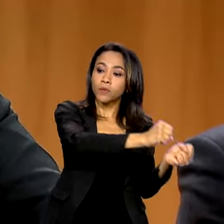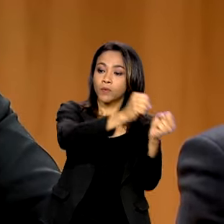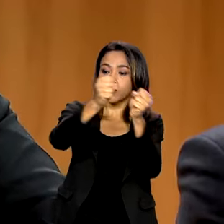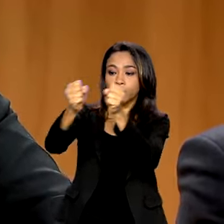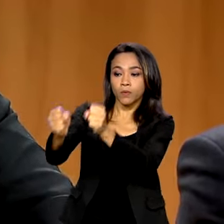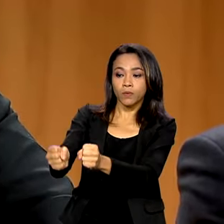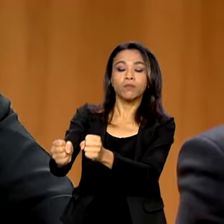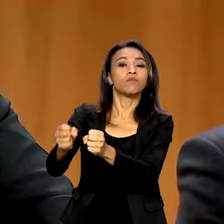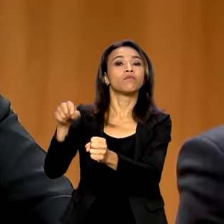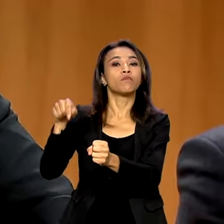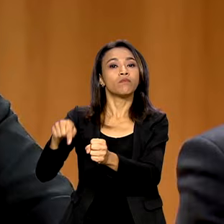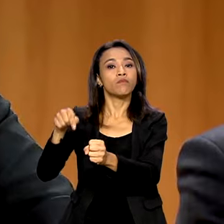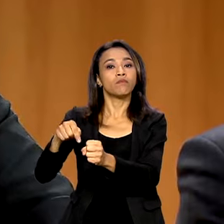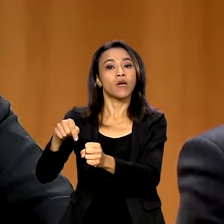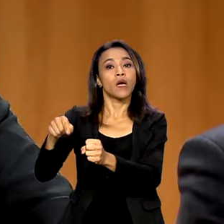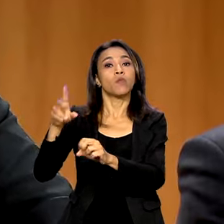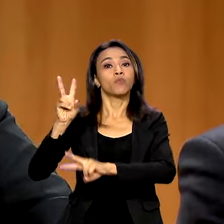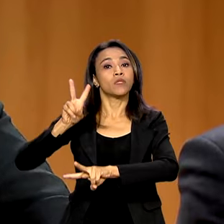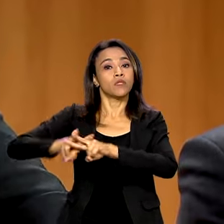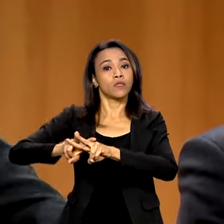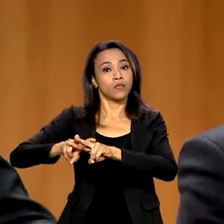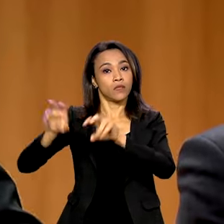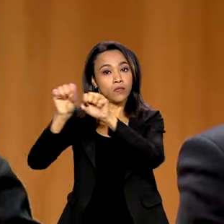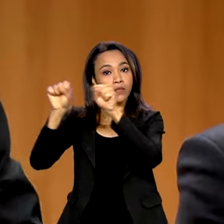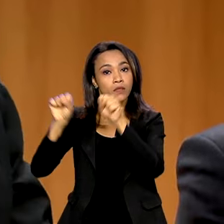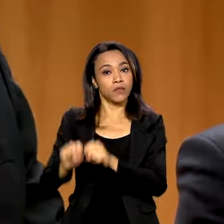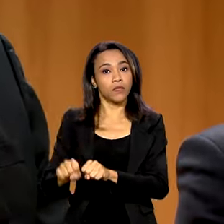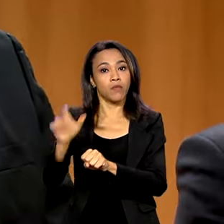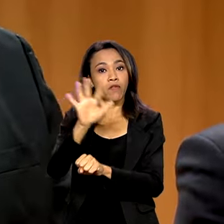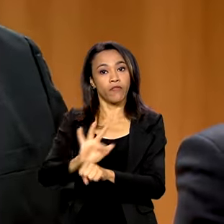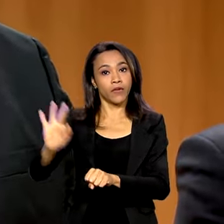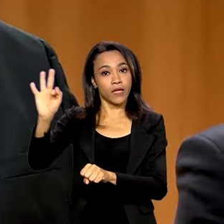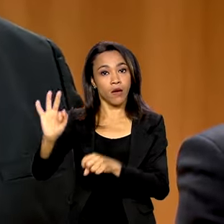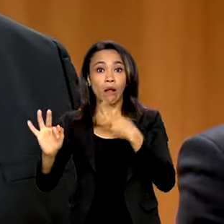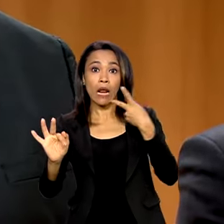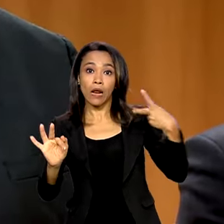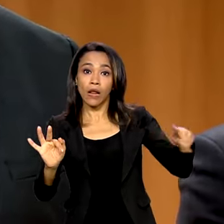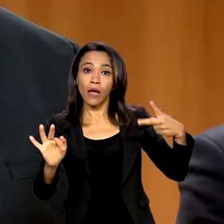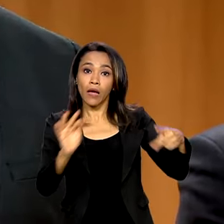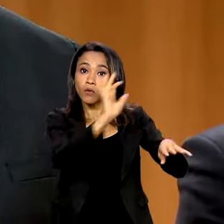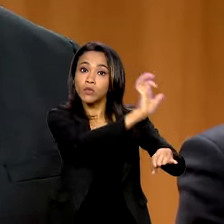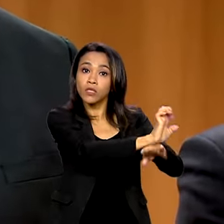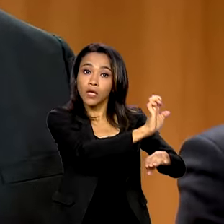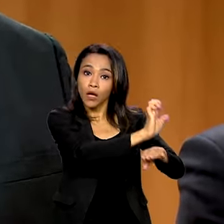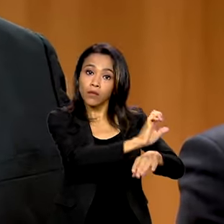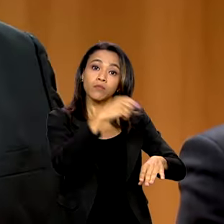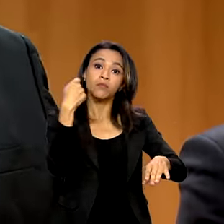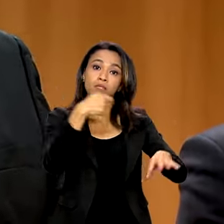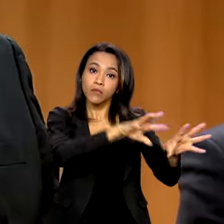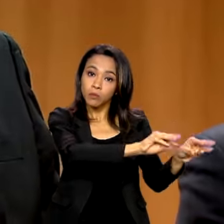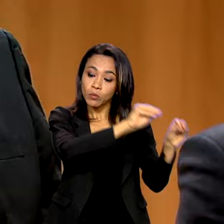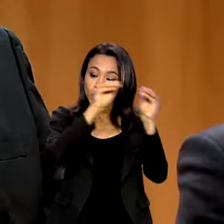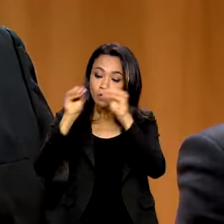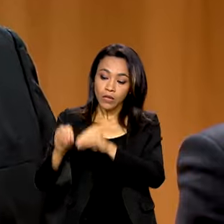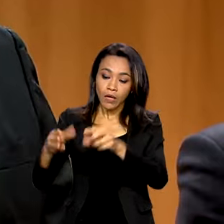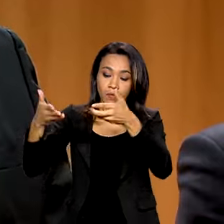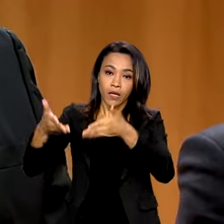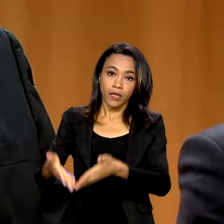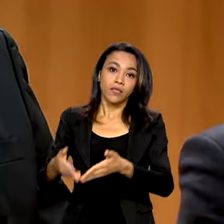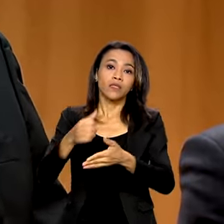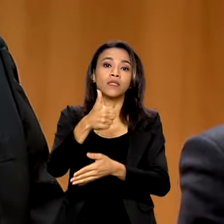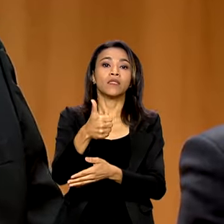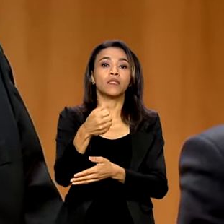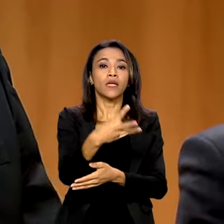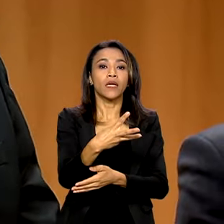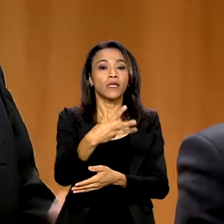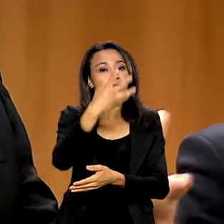penitenciário federal. A expectativa da Polícia Penal Federal é de que haja a transferência de 13